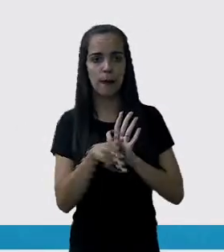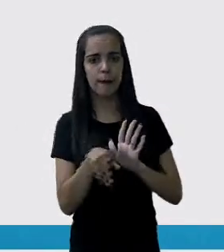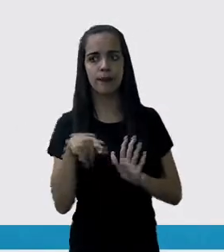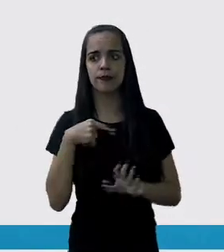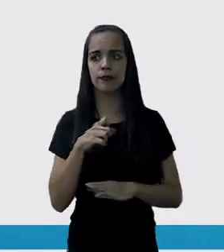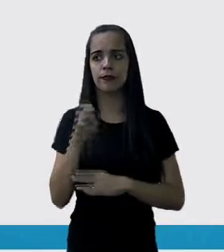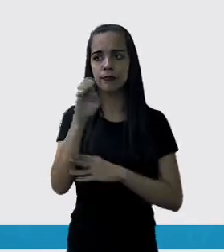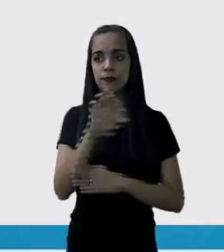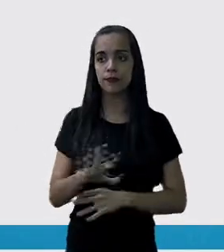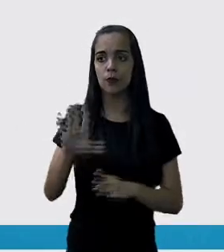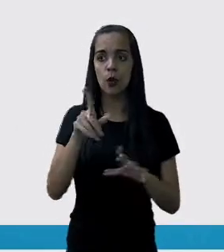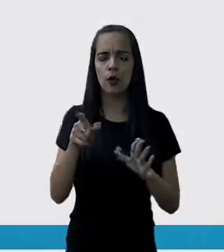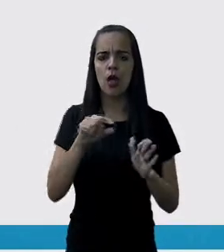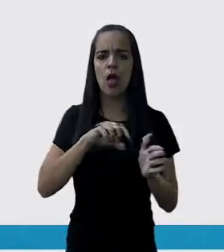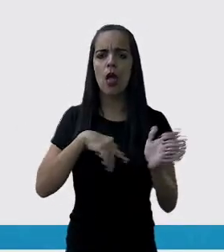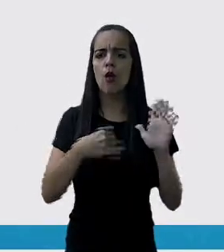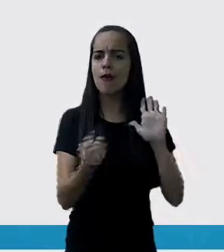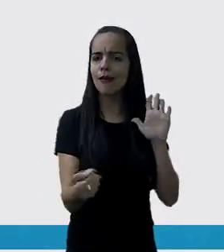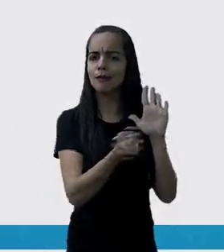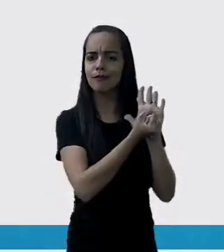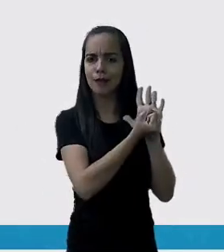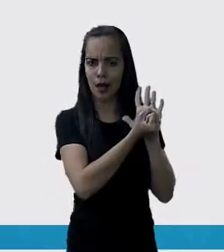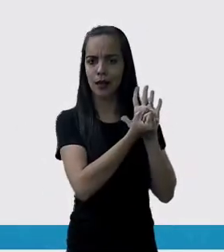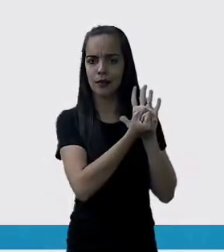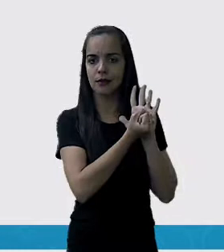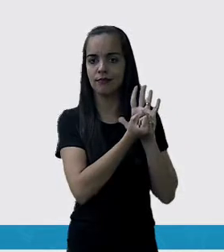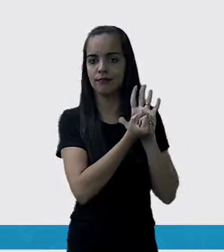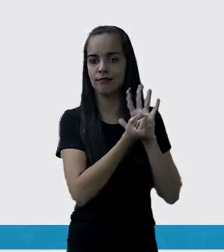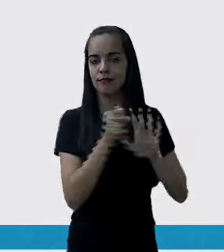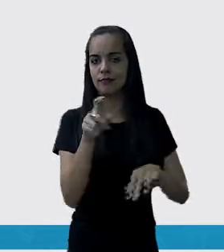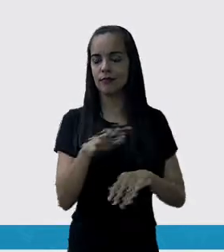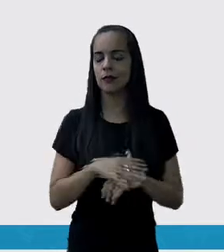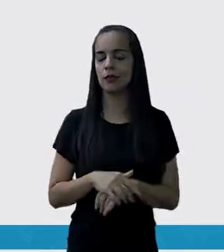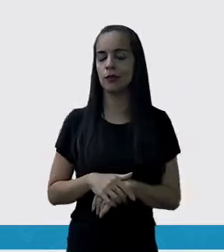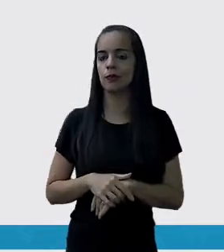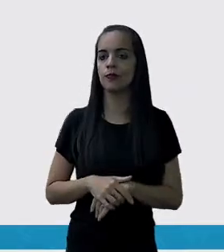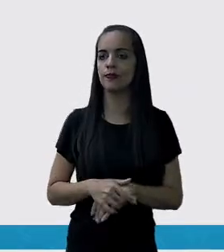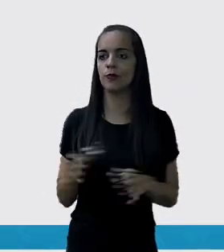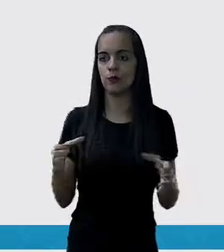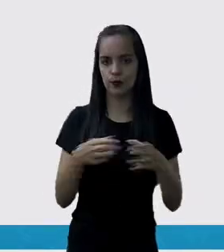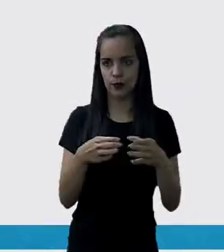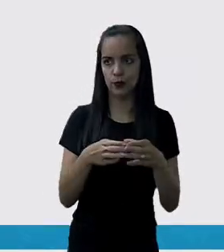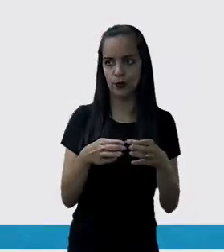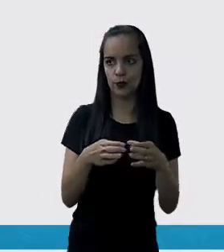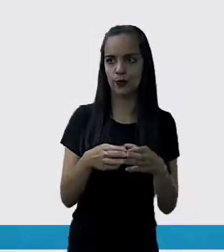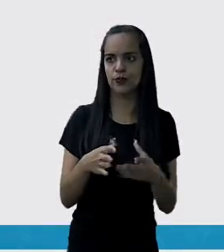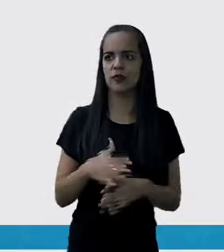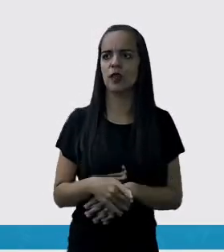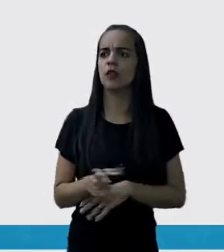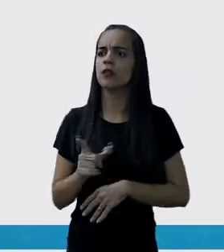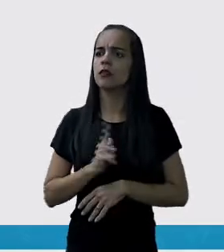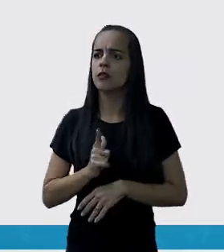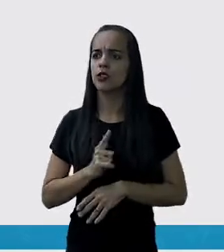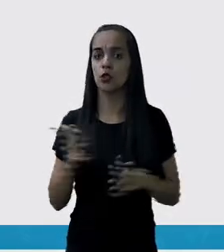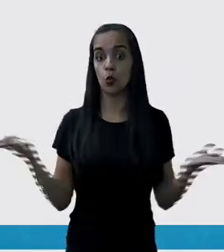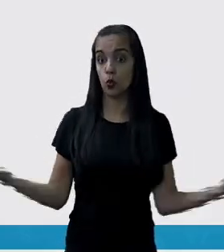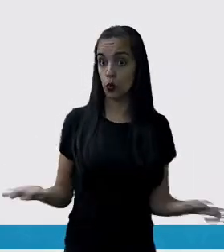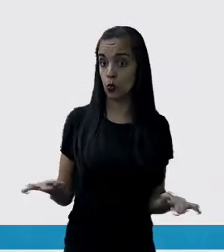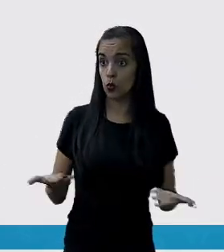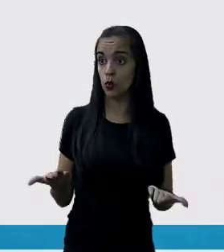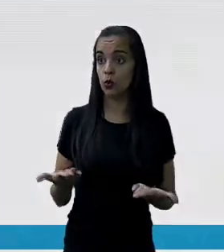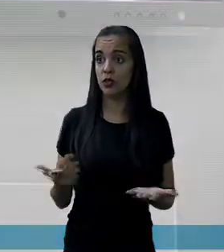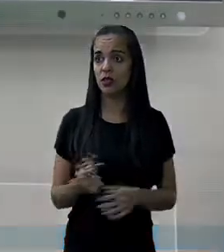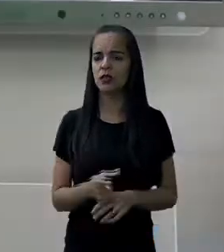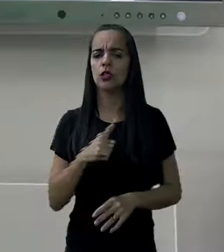Um símbolo ou a bandeira da União Europeia. Isso nós temos hoje,